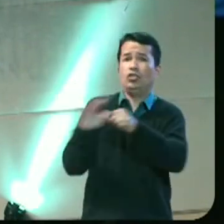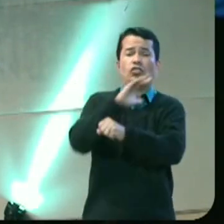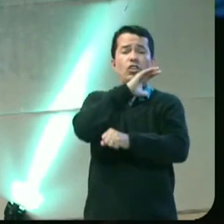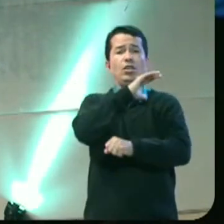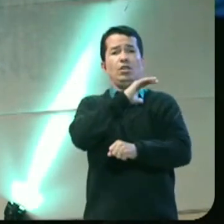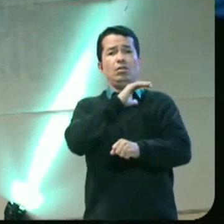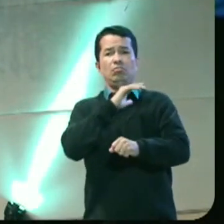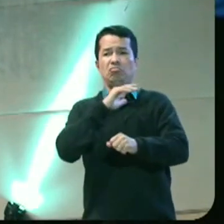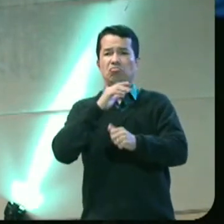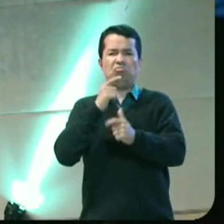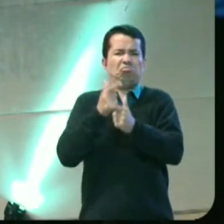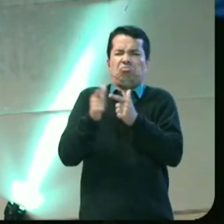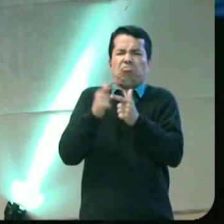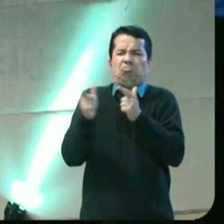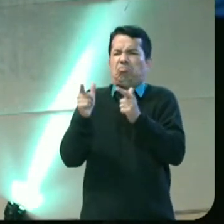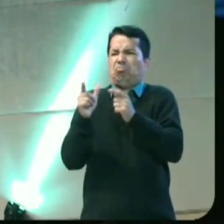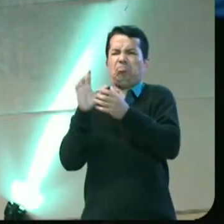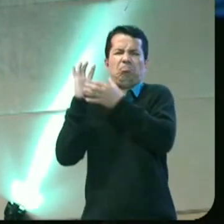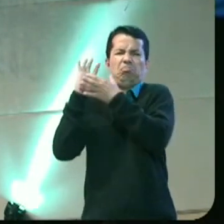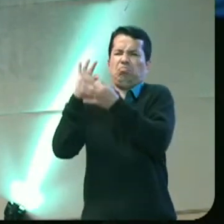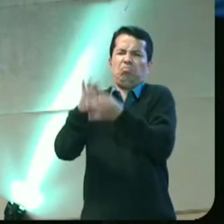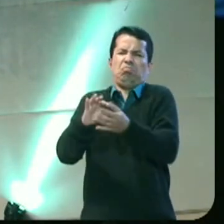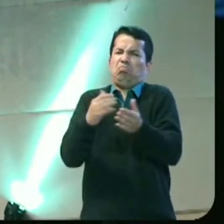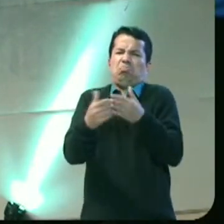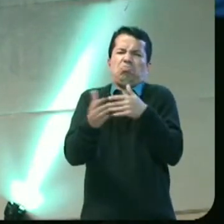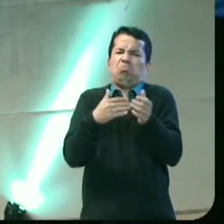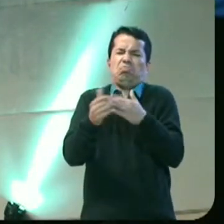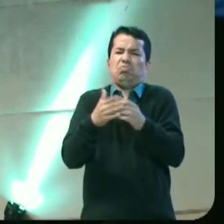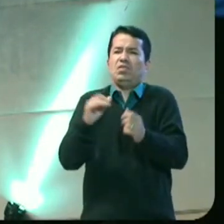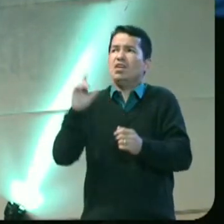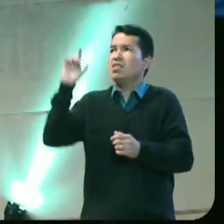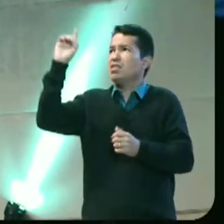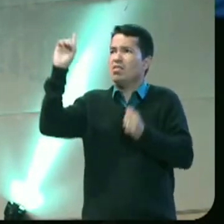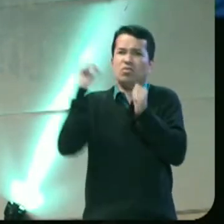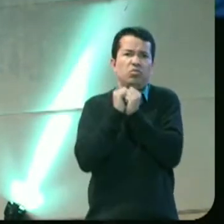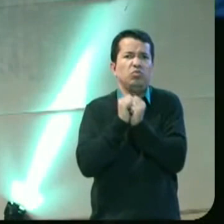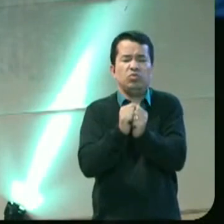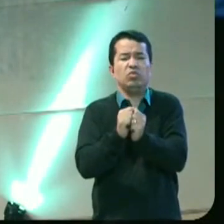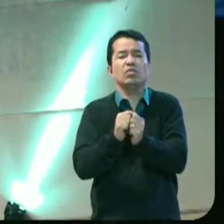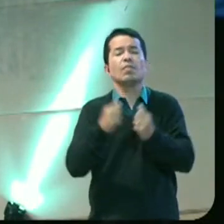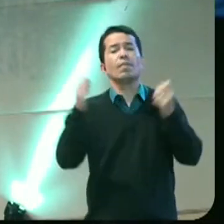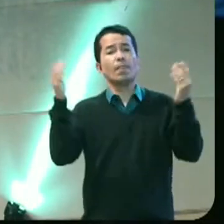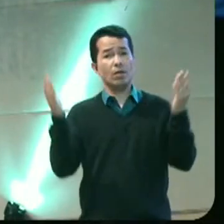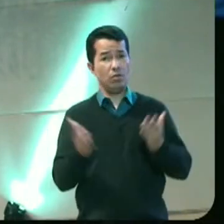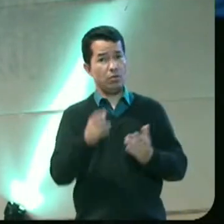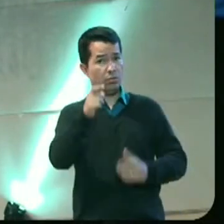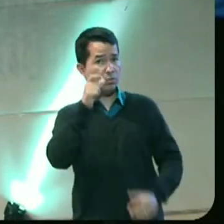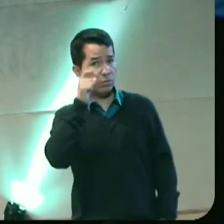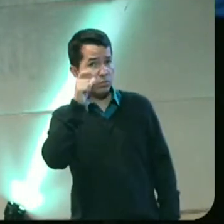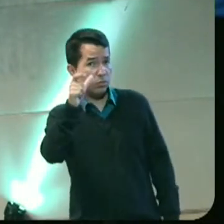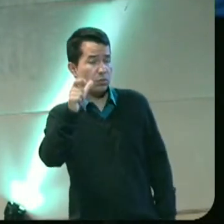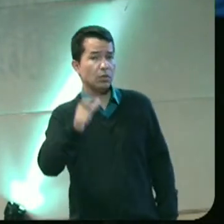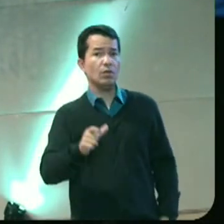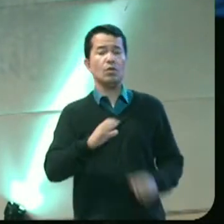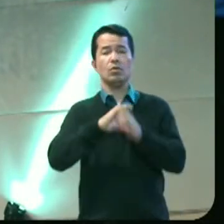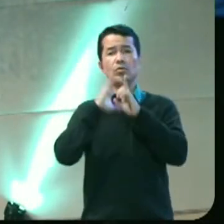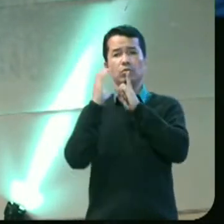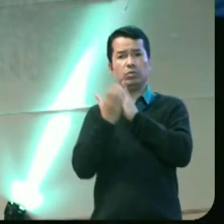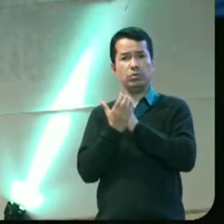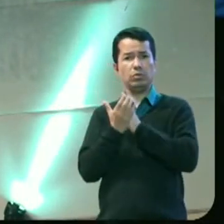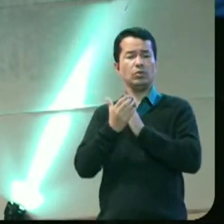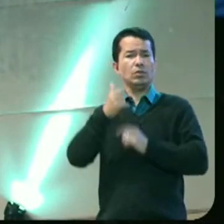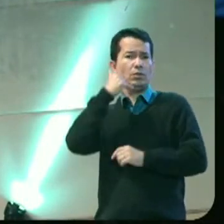Por isso, se você nessa noite está assistindo o culto no seu celular, no seu computador, na TV, alguém te mandou, e você